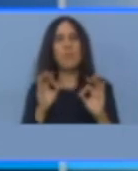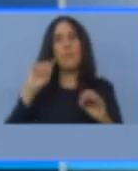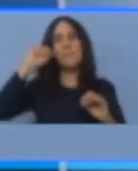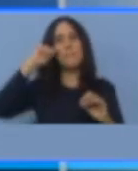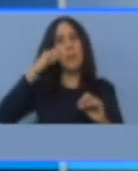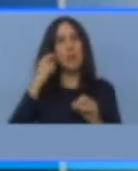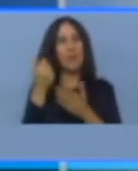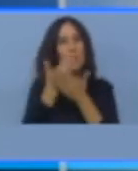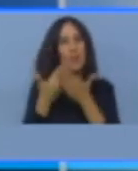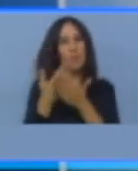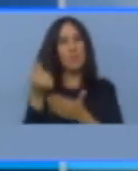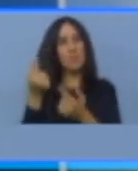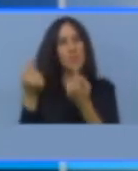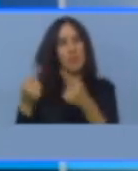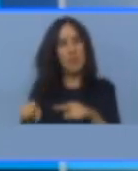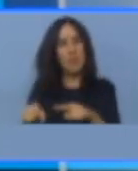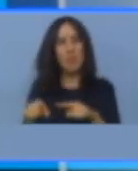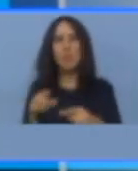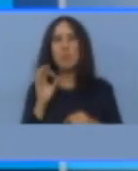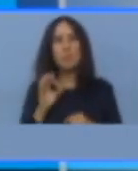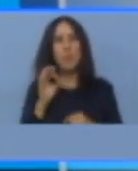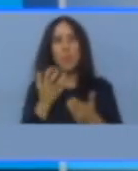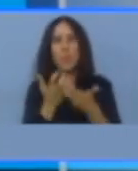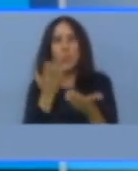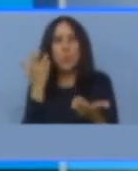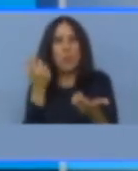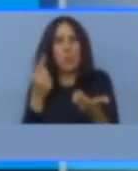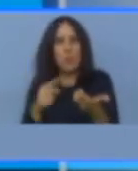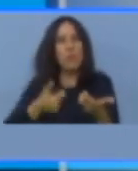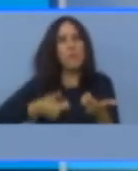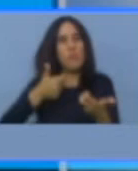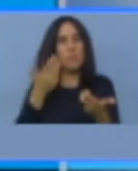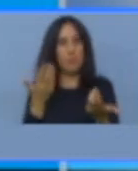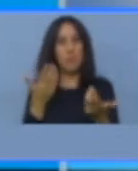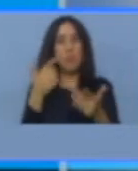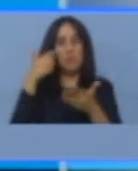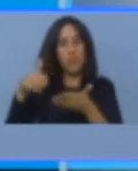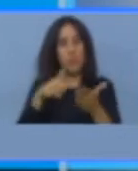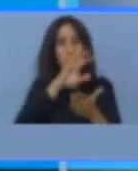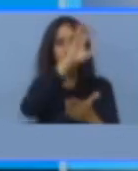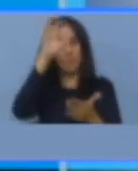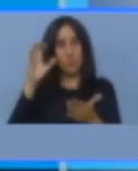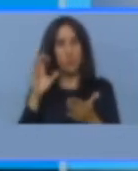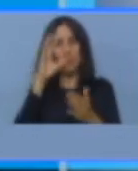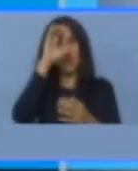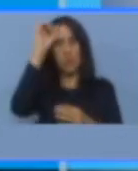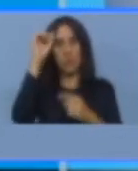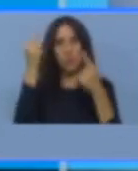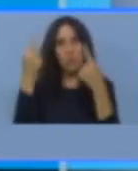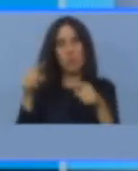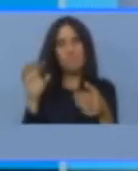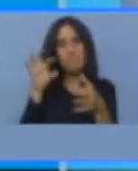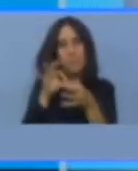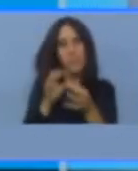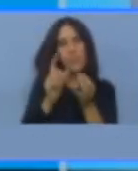perdas em termos económicos e financeiros, é de tal maneira significativa que é fundamental que as estratégias dos países e dos Estados tenham em conta